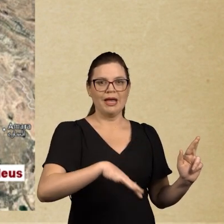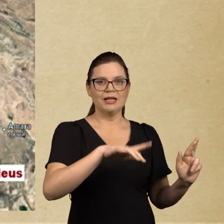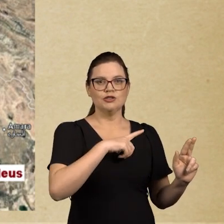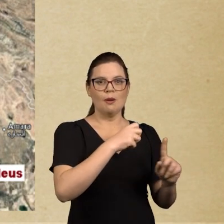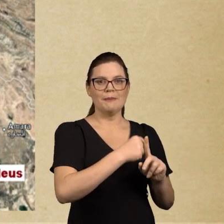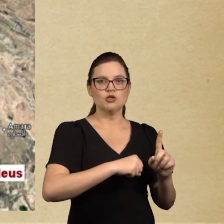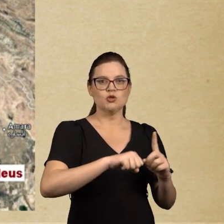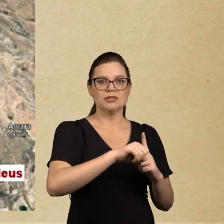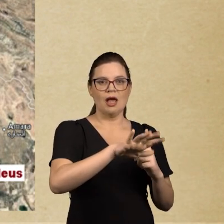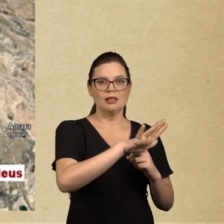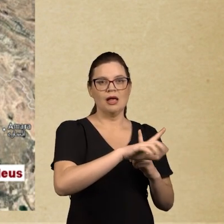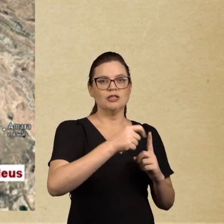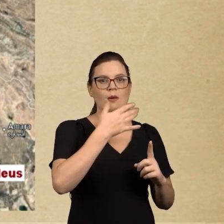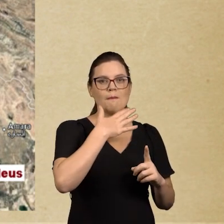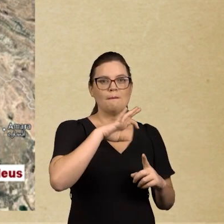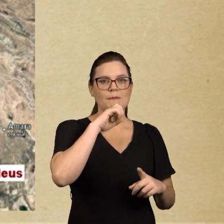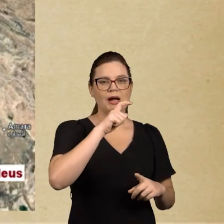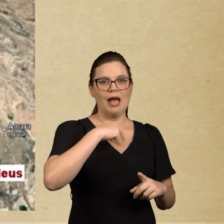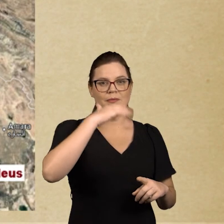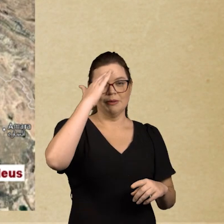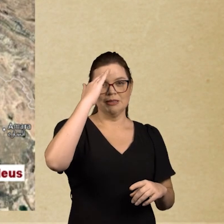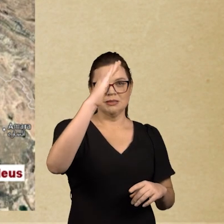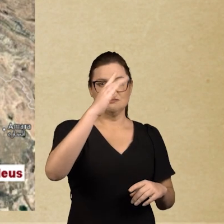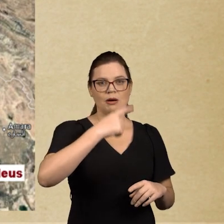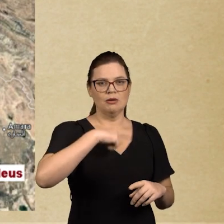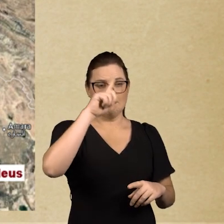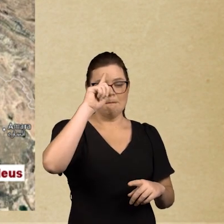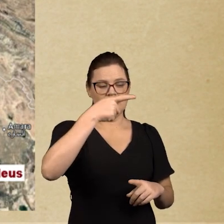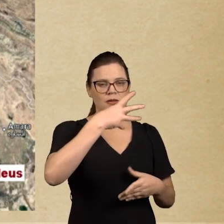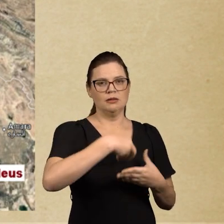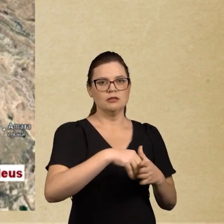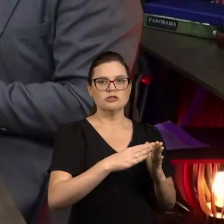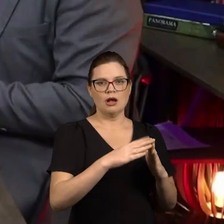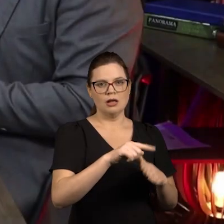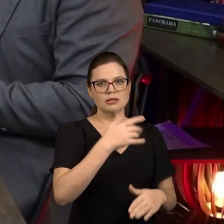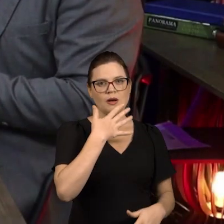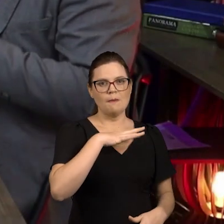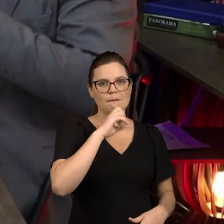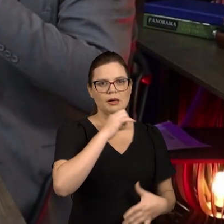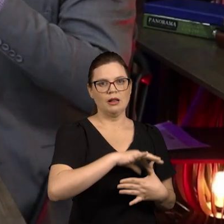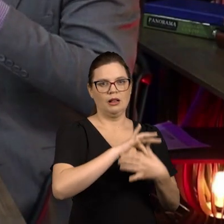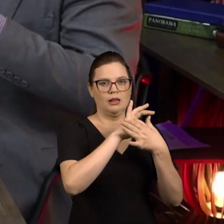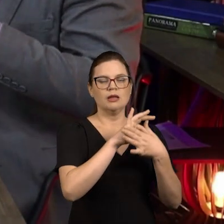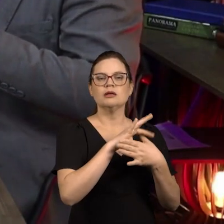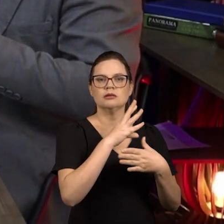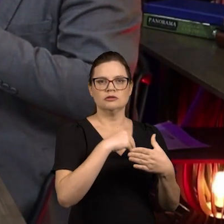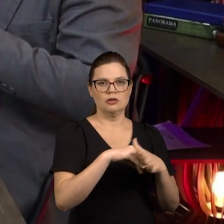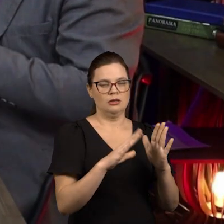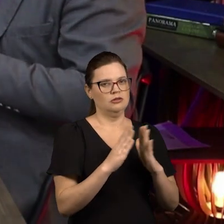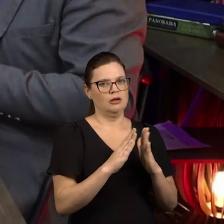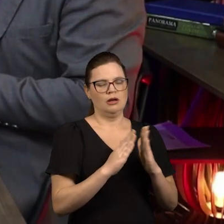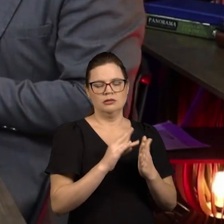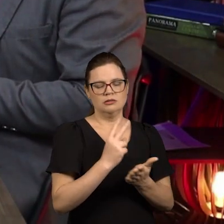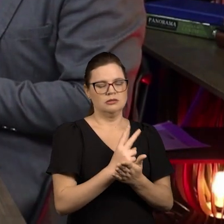patriarcal. Então, quem dava as ordens, né, até, né, pela estrutura, era o pai de